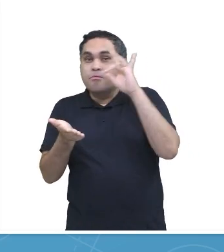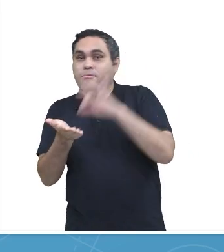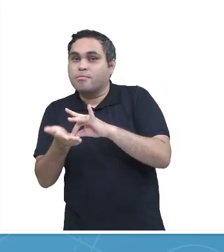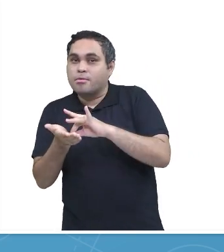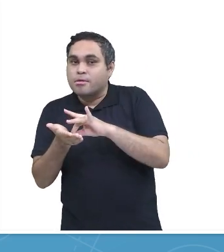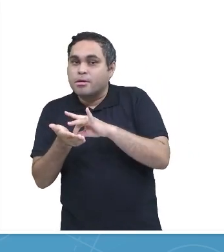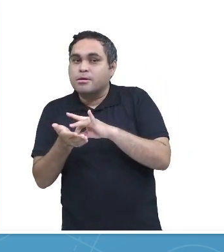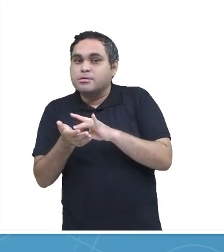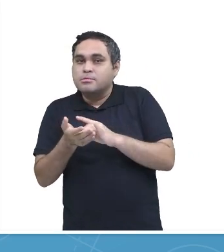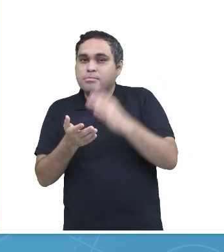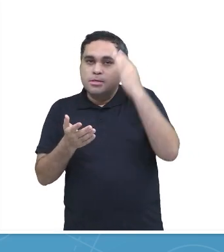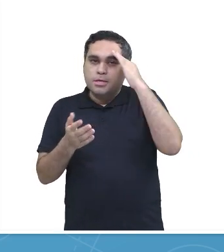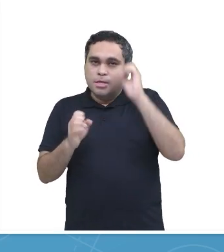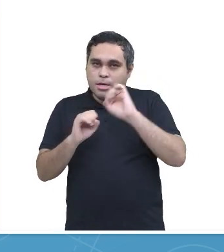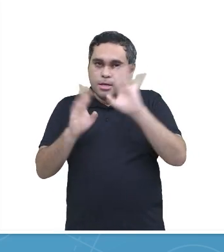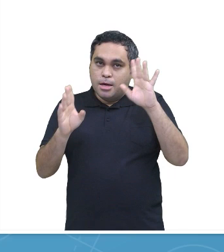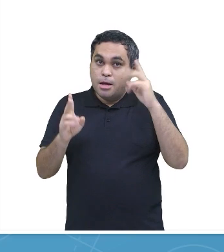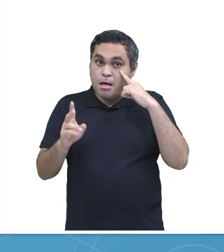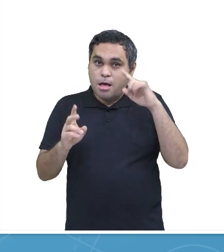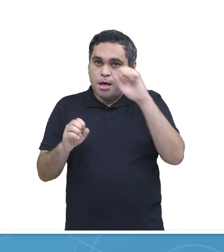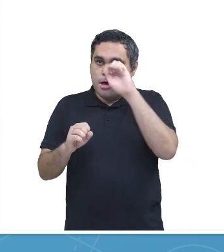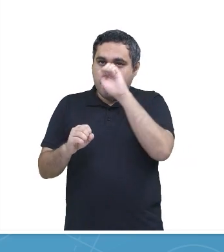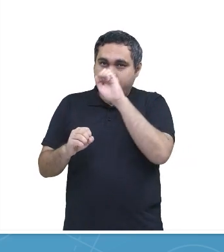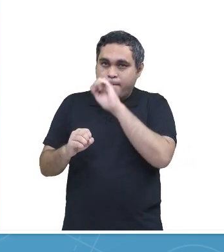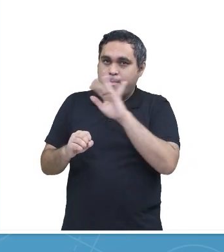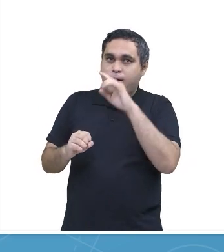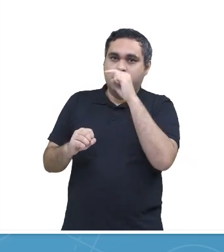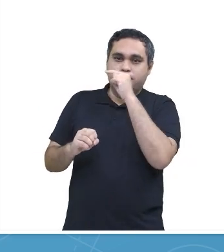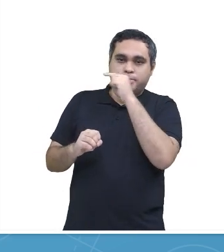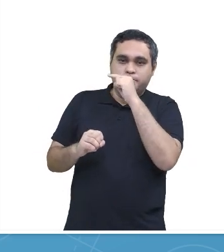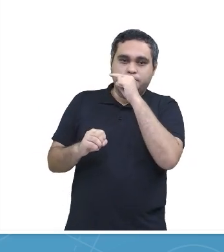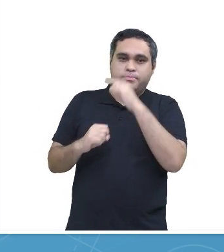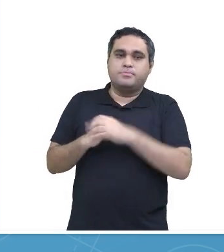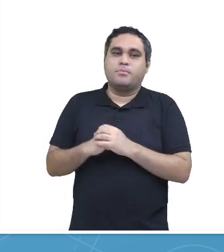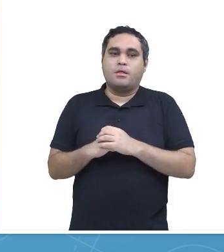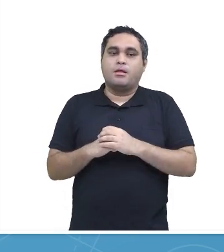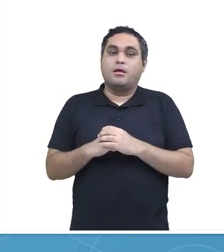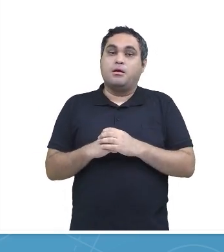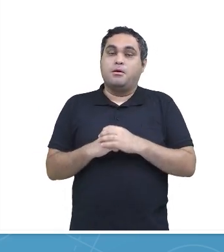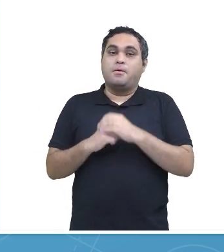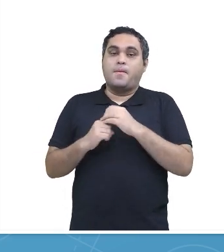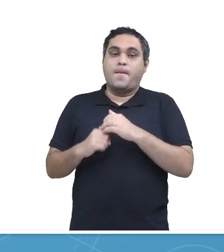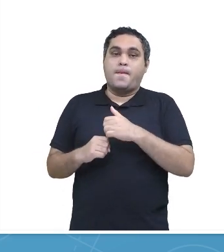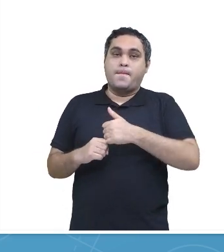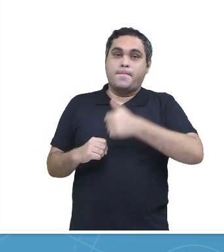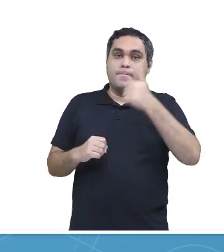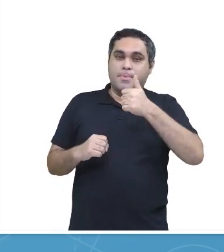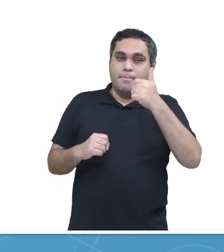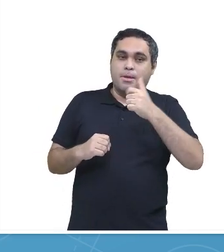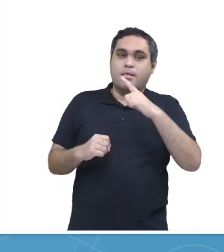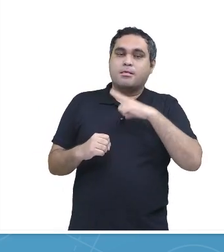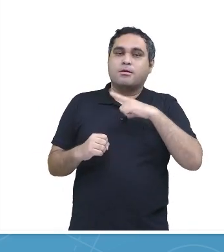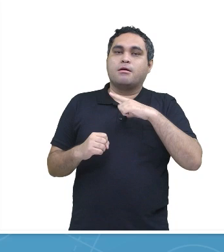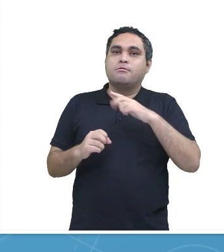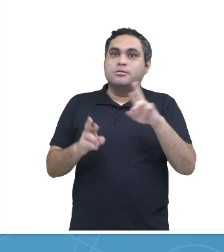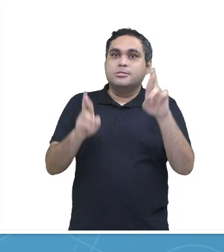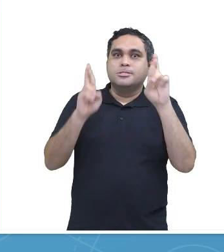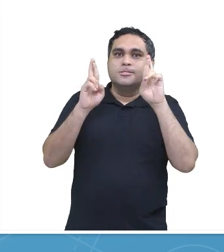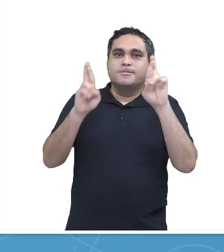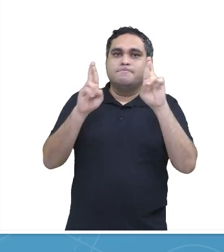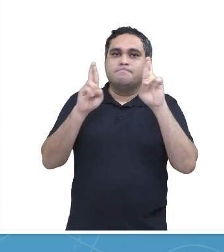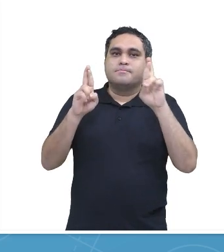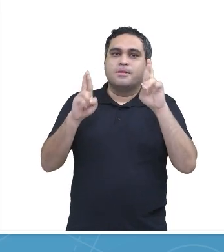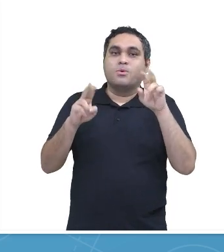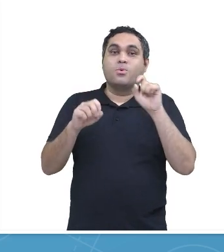melhor, observe as ilustrações. Nós temos aí no primeiro quadrinho, né, expectativa, está ali